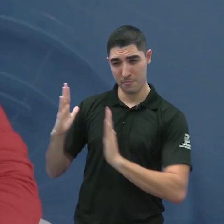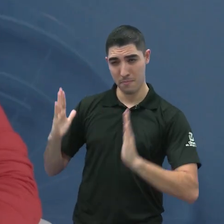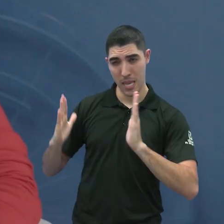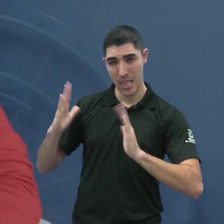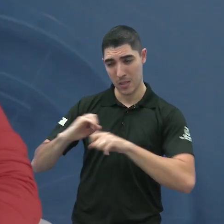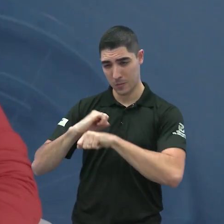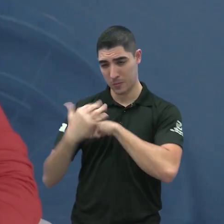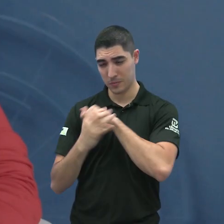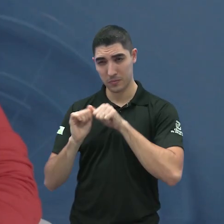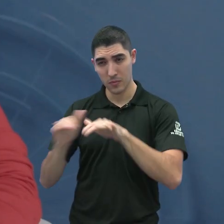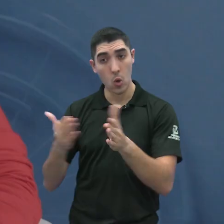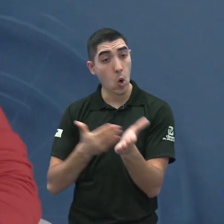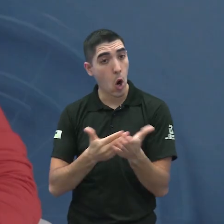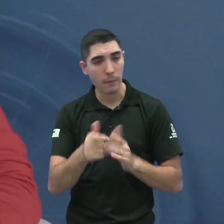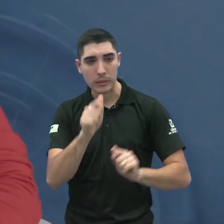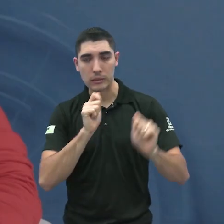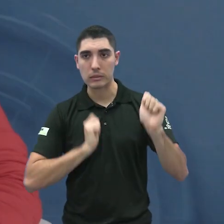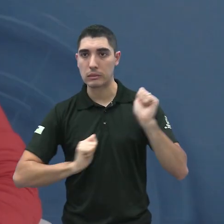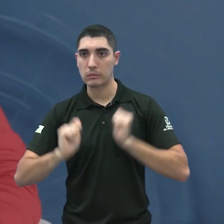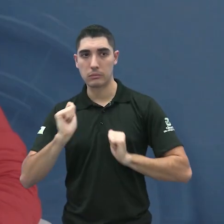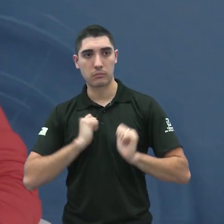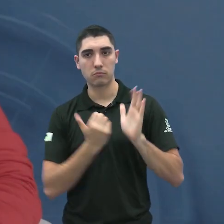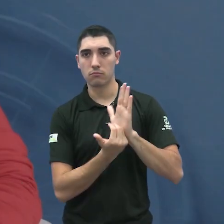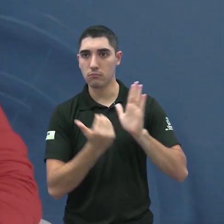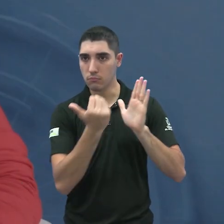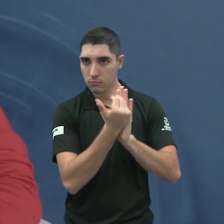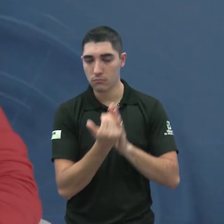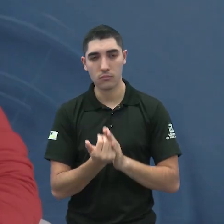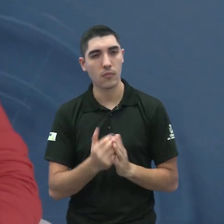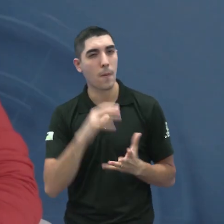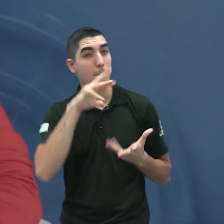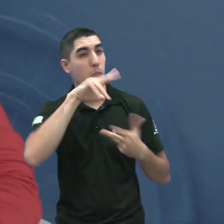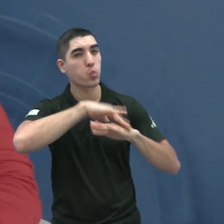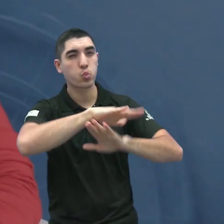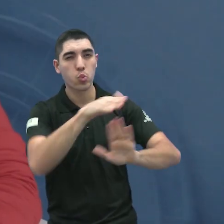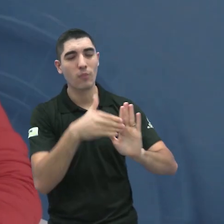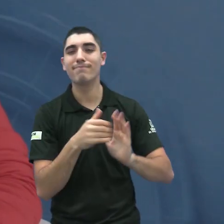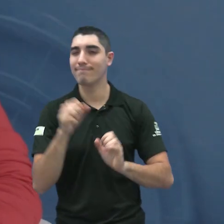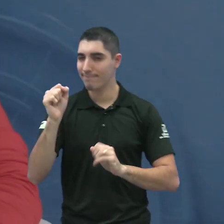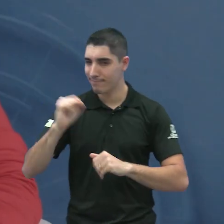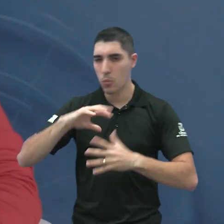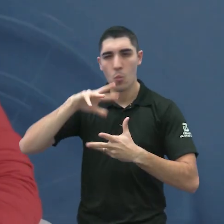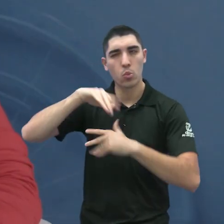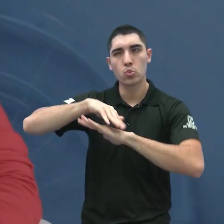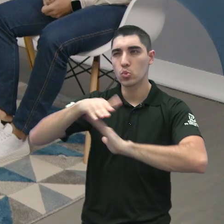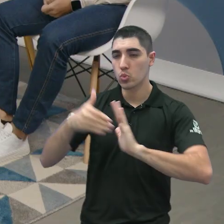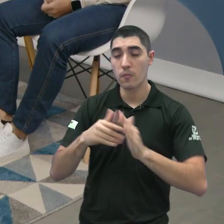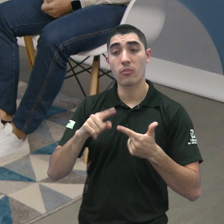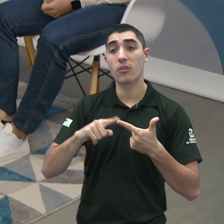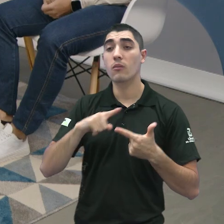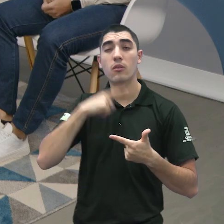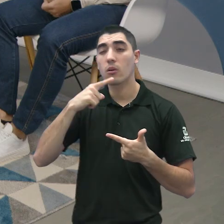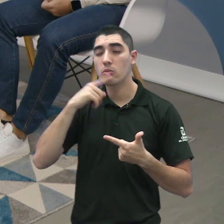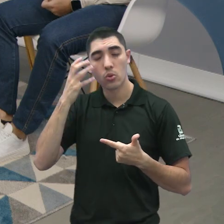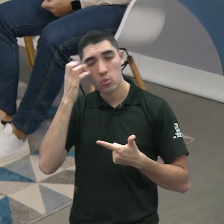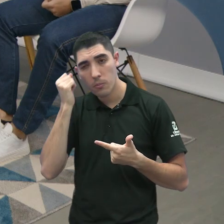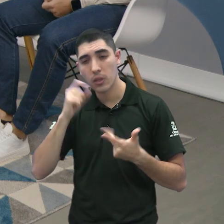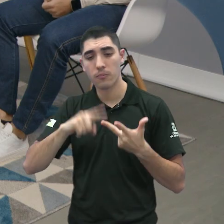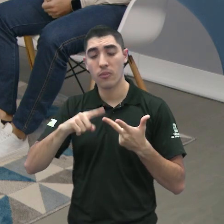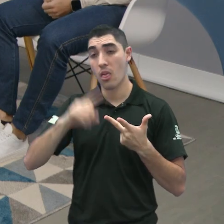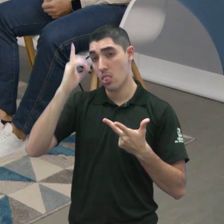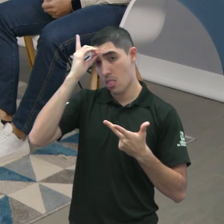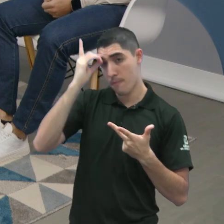depois da pandemia, onde intensificaram quadros de ansiedade, global, né? Global, e aí